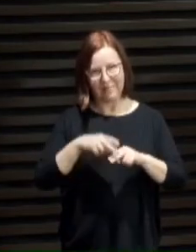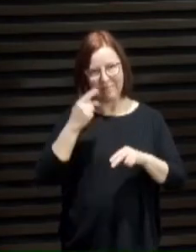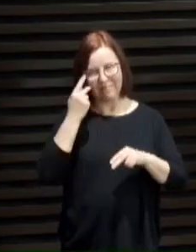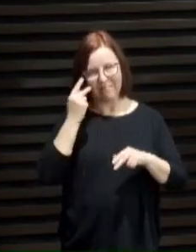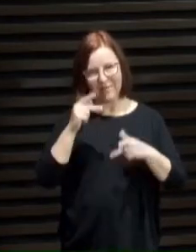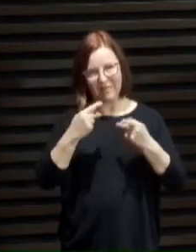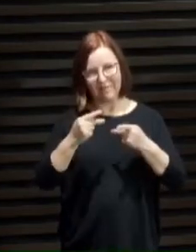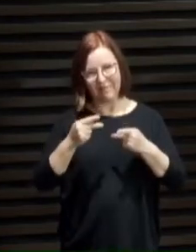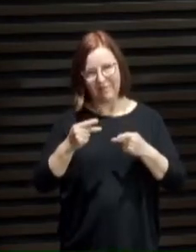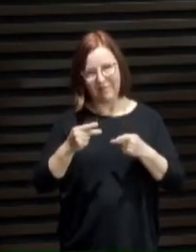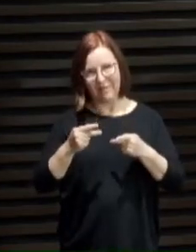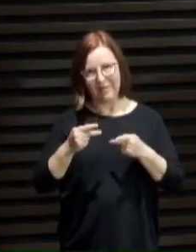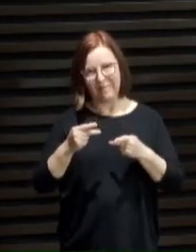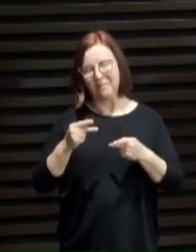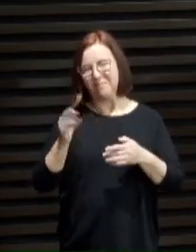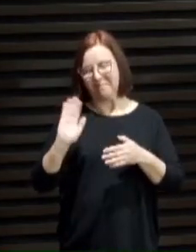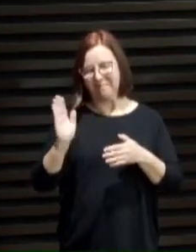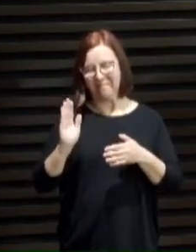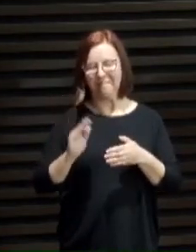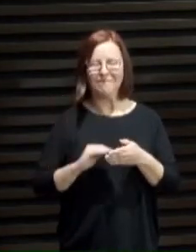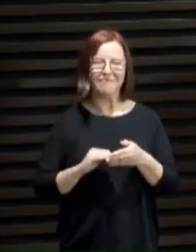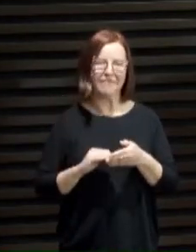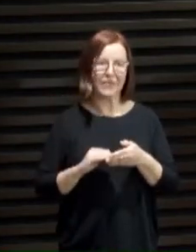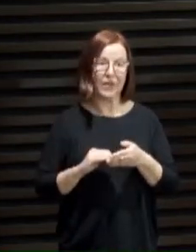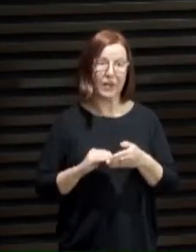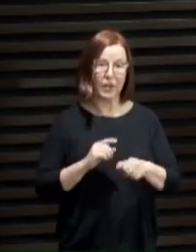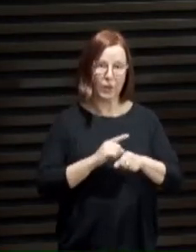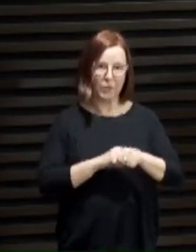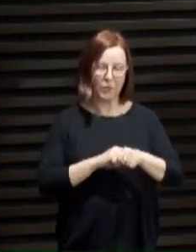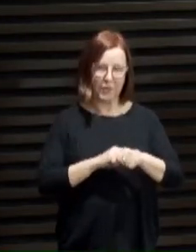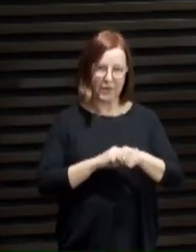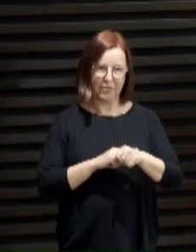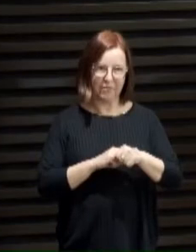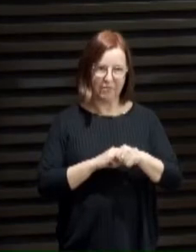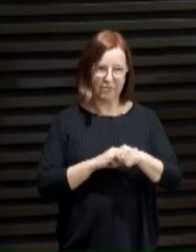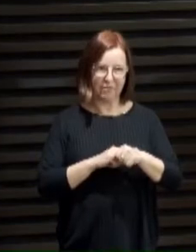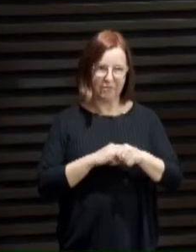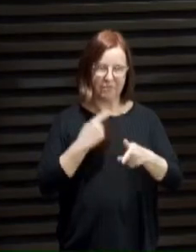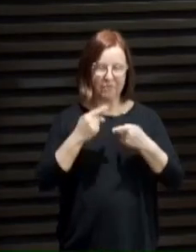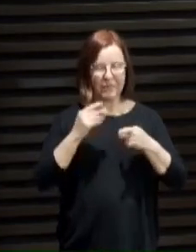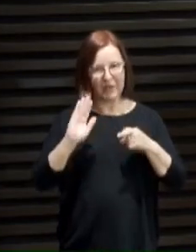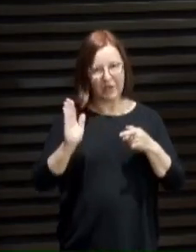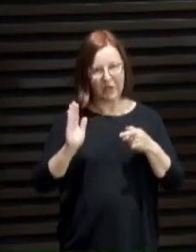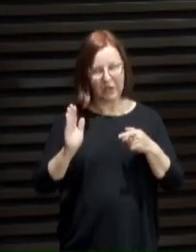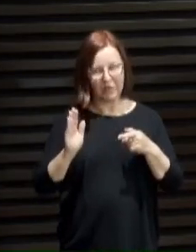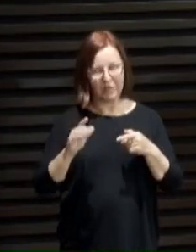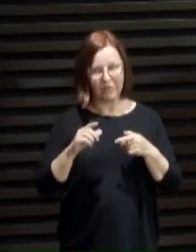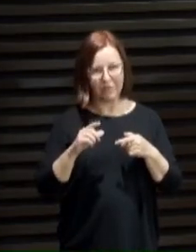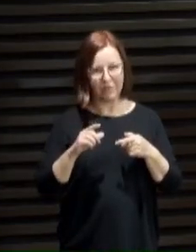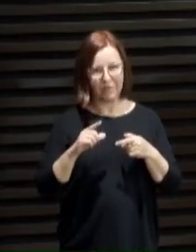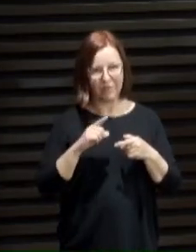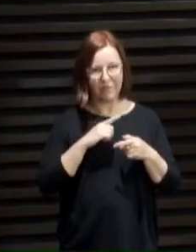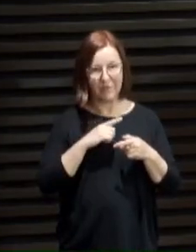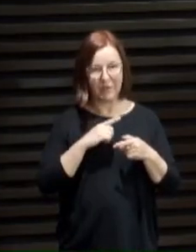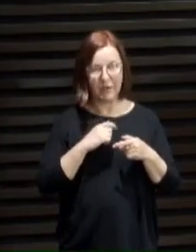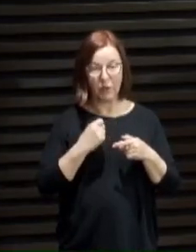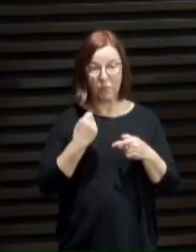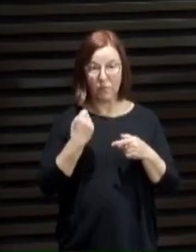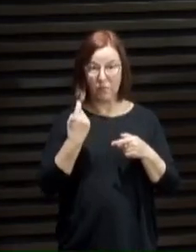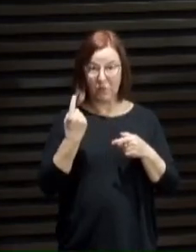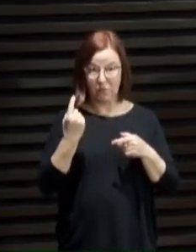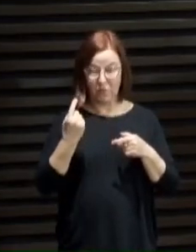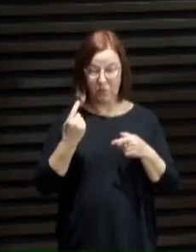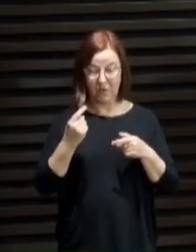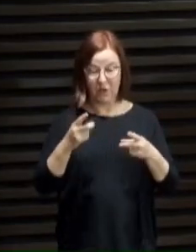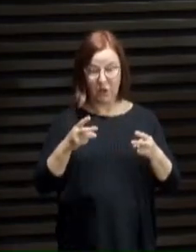Quando Jesus se despede deles, há uma única e primeira observação que Jesus quer